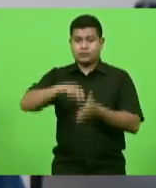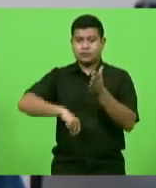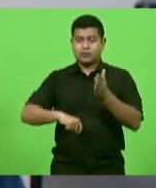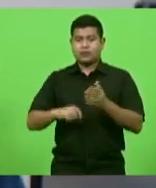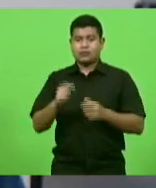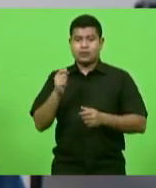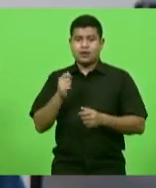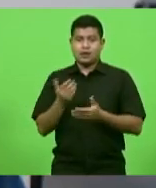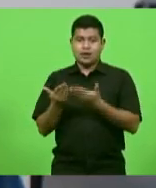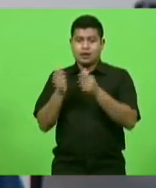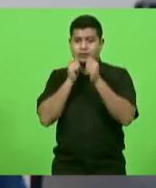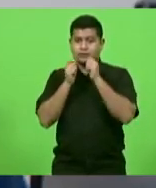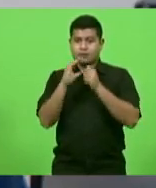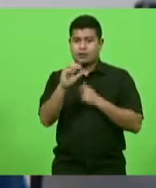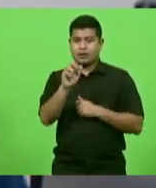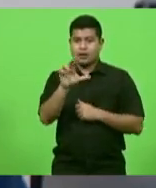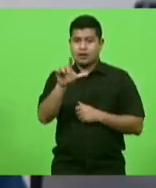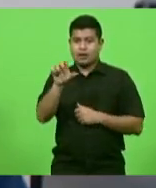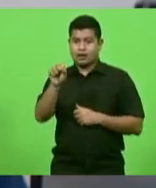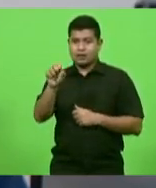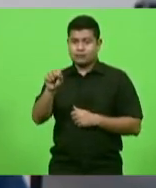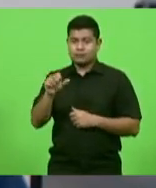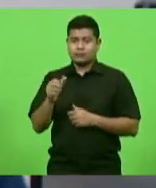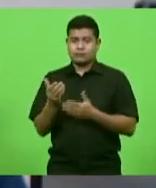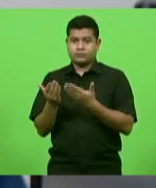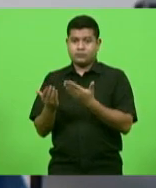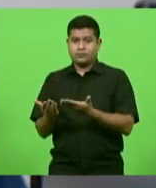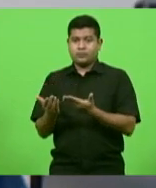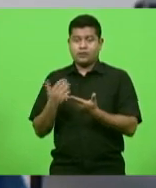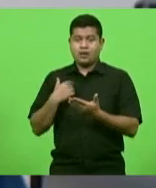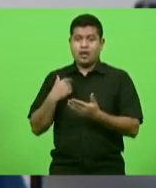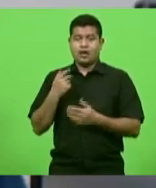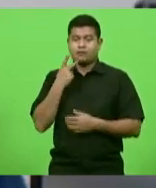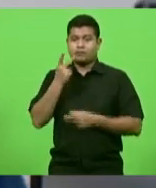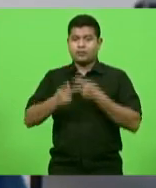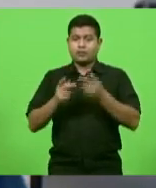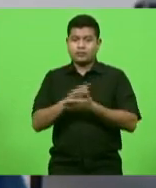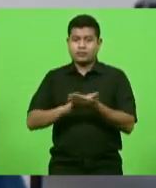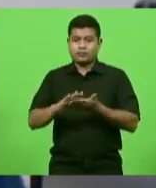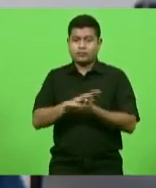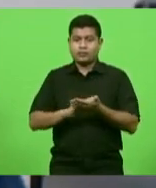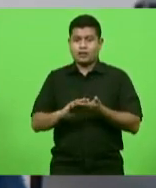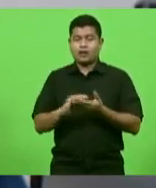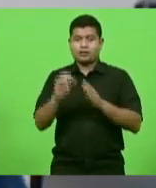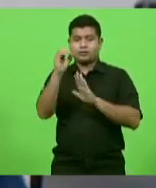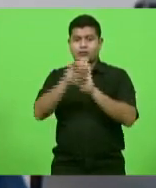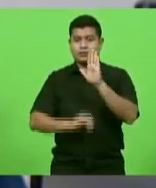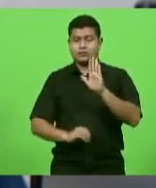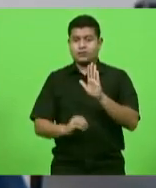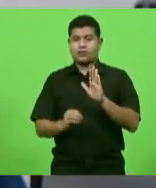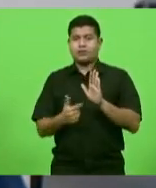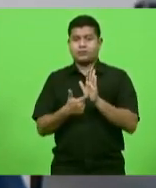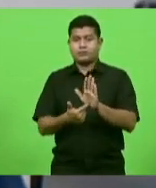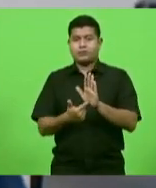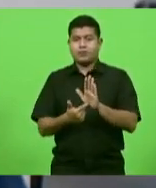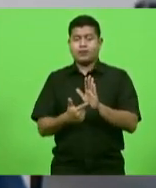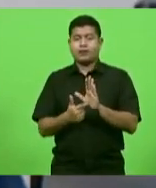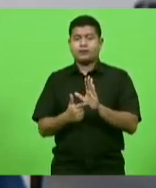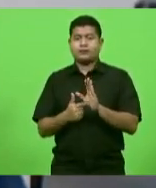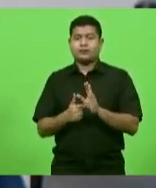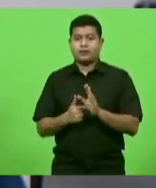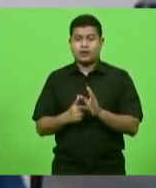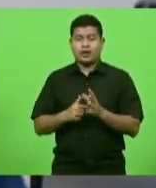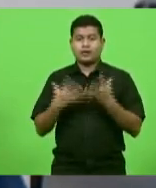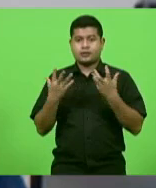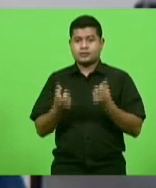assinado Pelo assessor goste e nenhuma consideração pensei a respeito do orçamento apresentado concluindo pelo procedimento